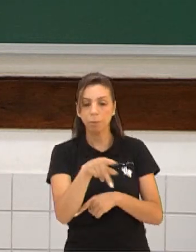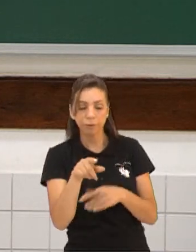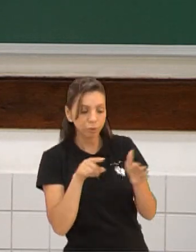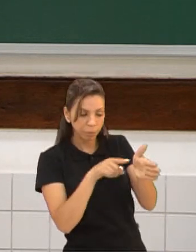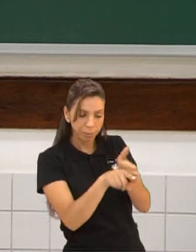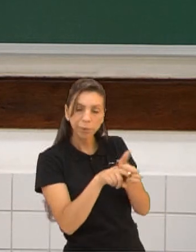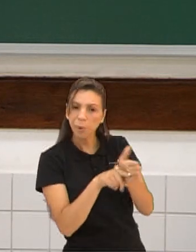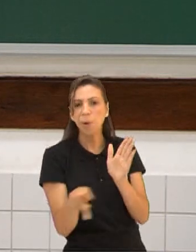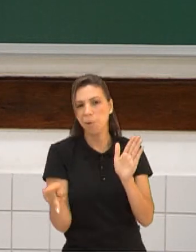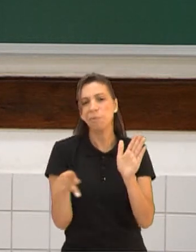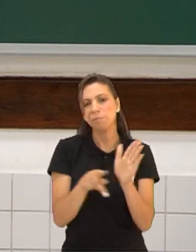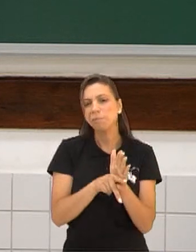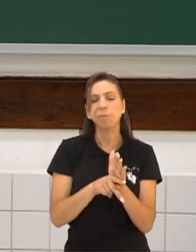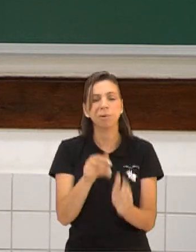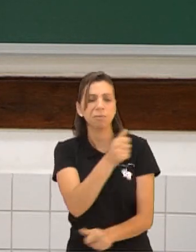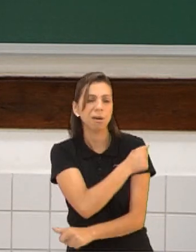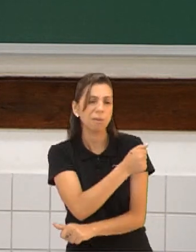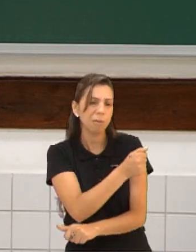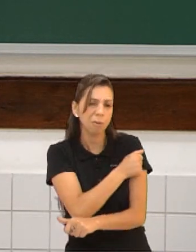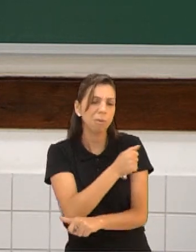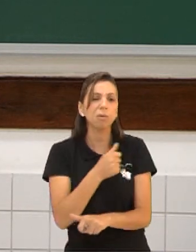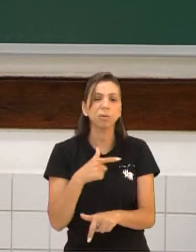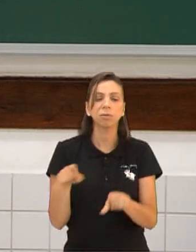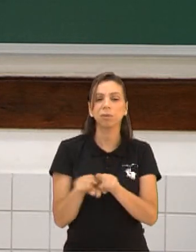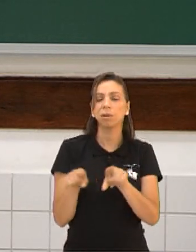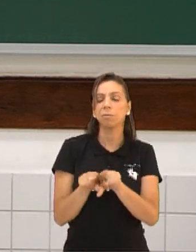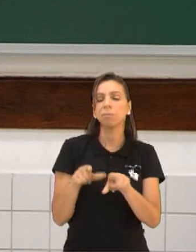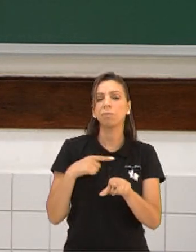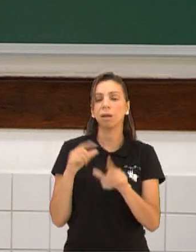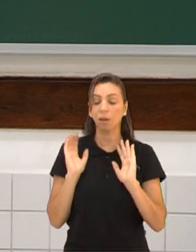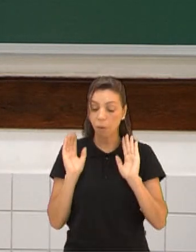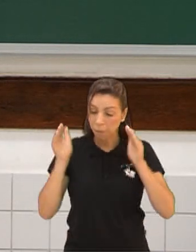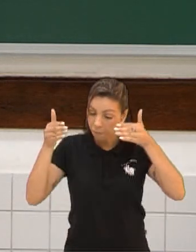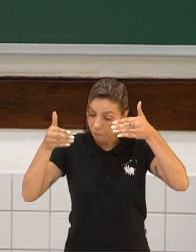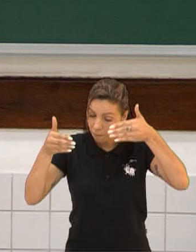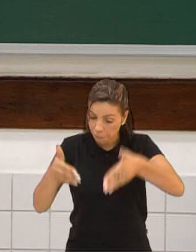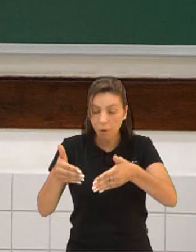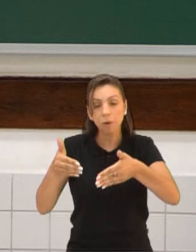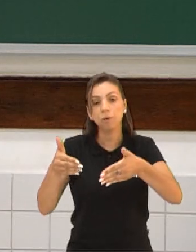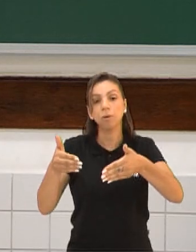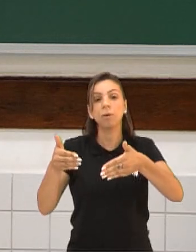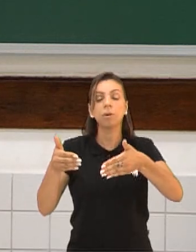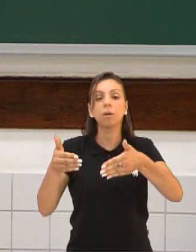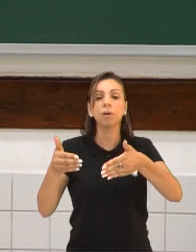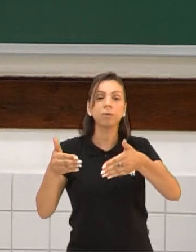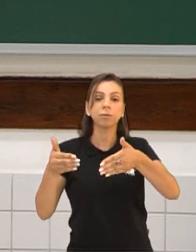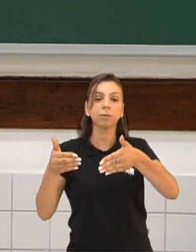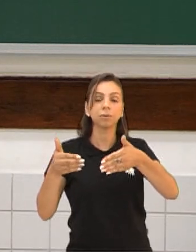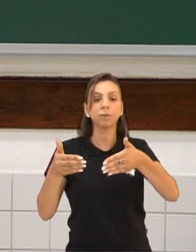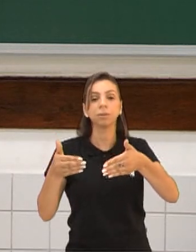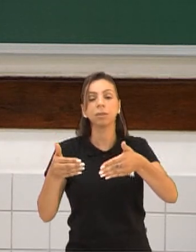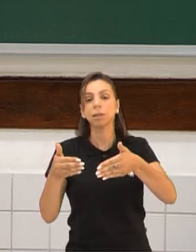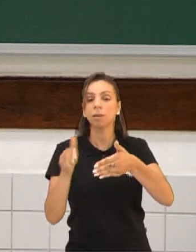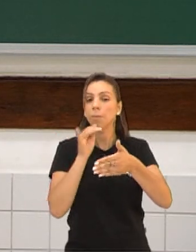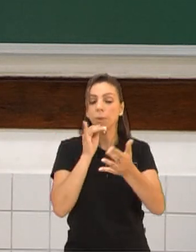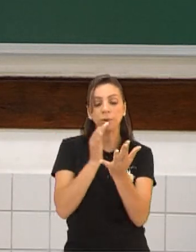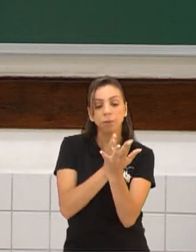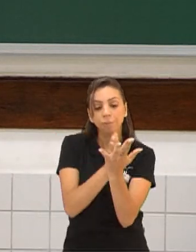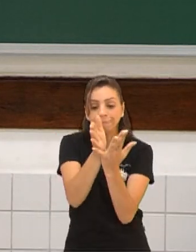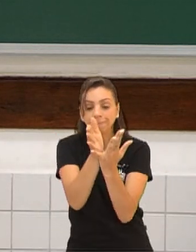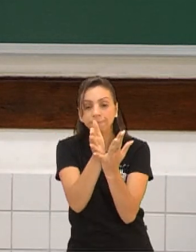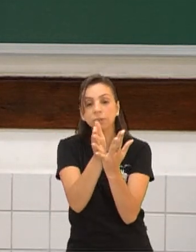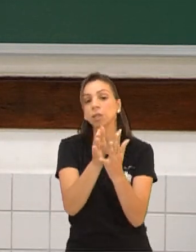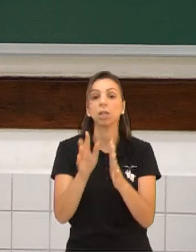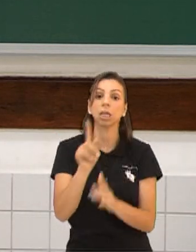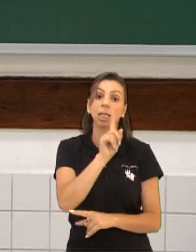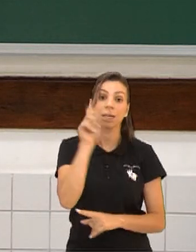ou um próprio aluno da graduação em filosofia, ele se dedica a um ponto específico, se dedica a uma linha de pensamento. E